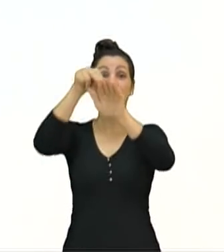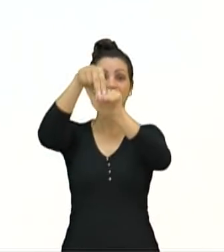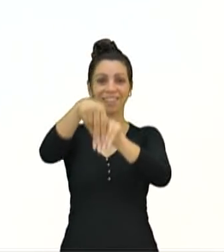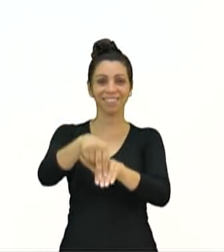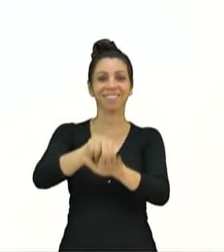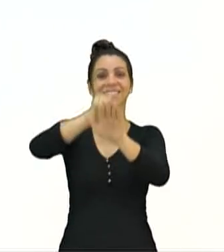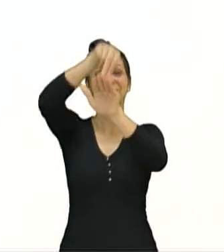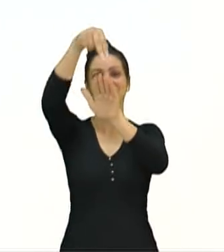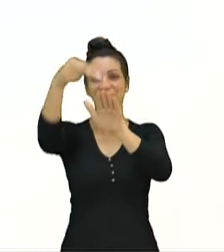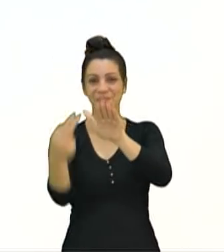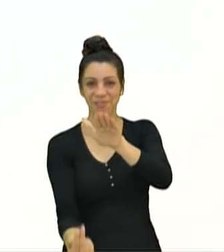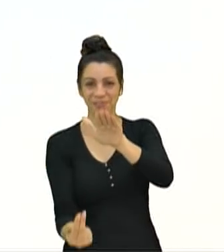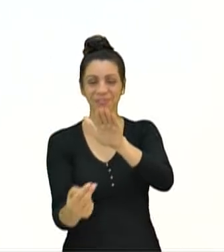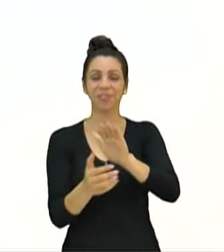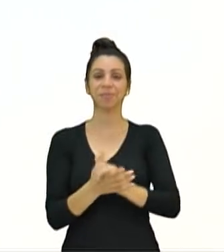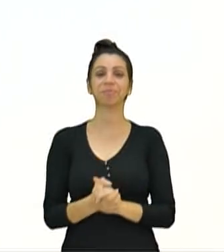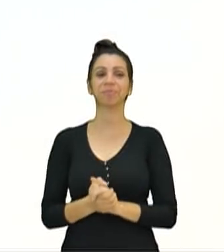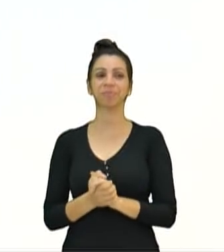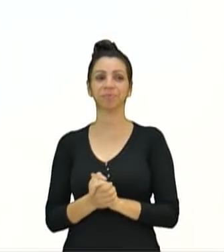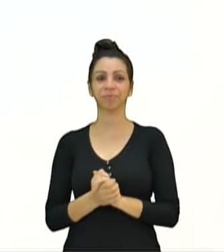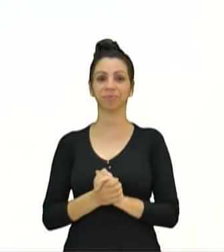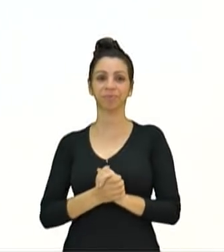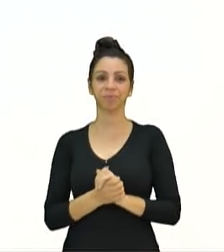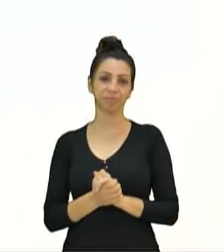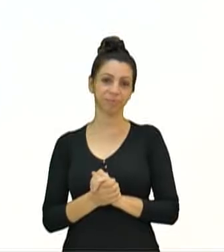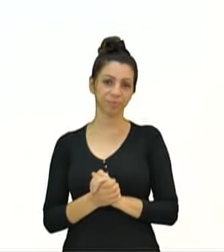saltos ornamentais, certo?